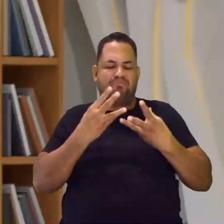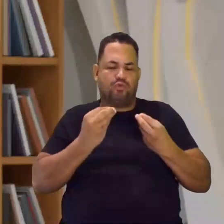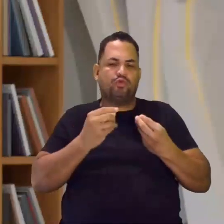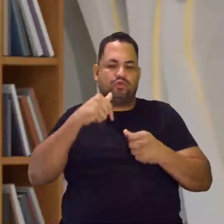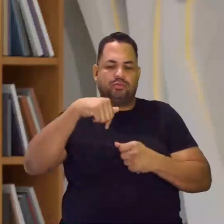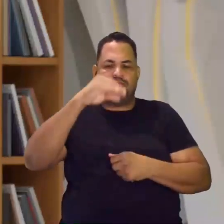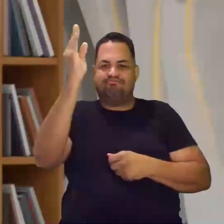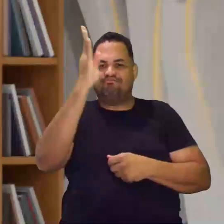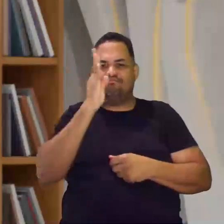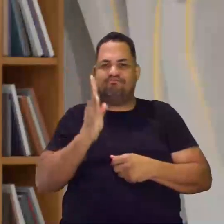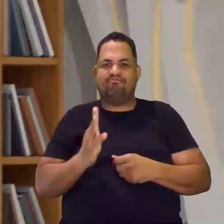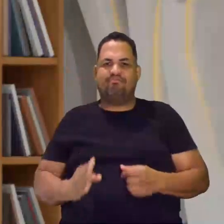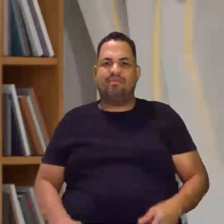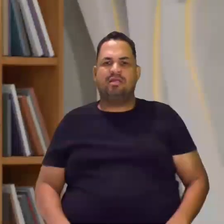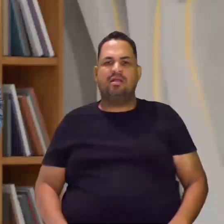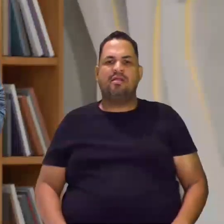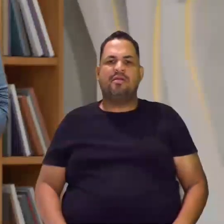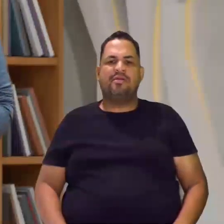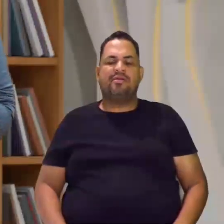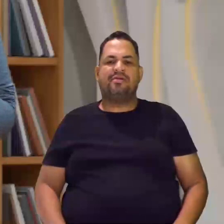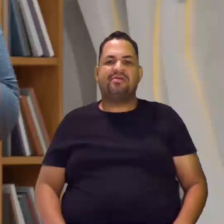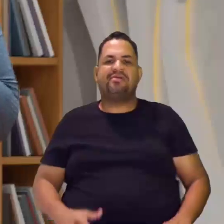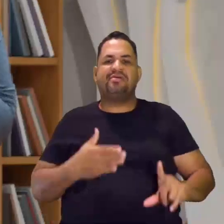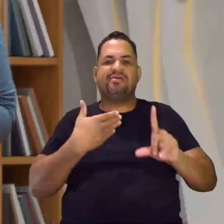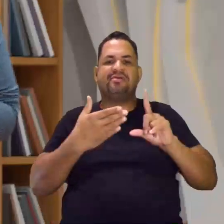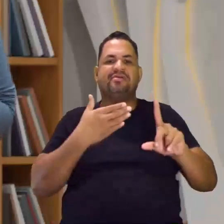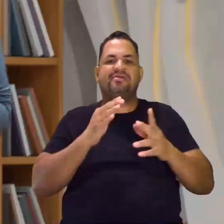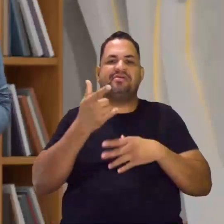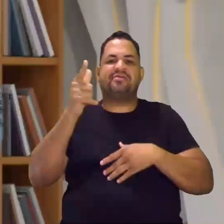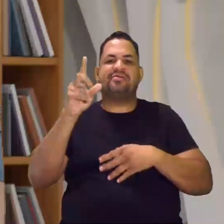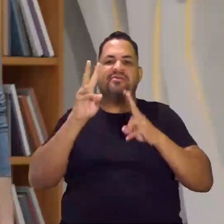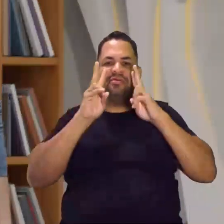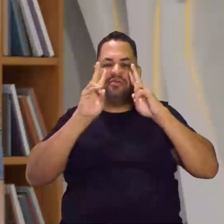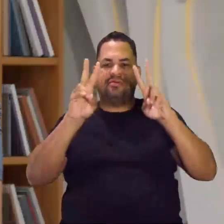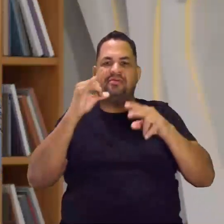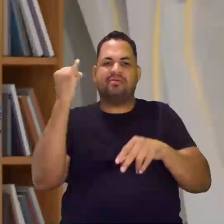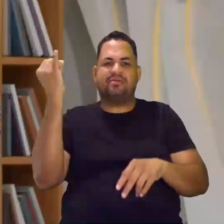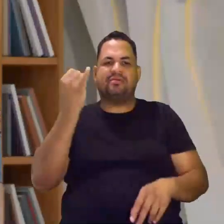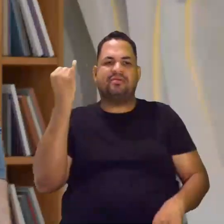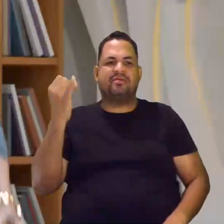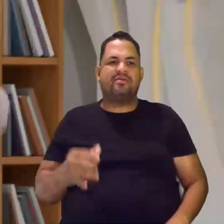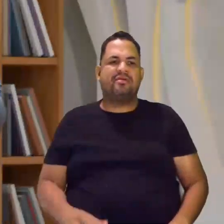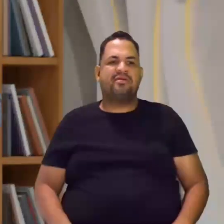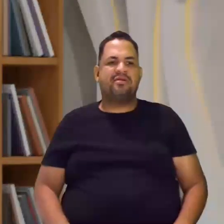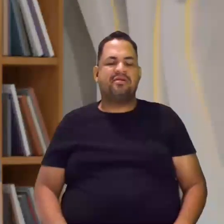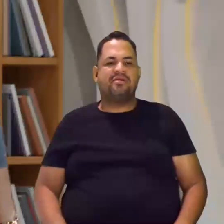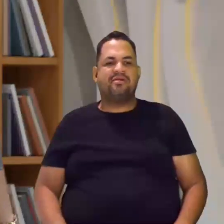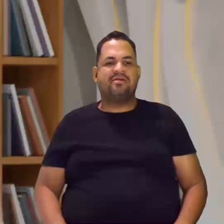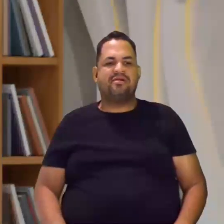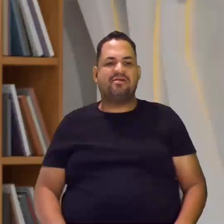no nosso Brasil. Então vamos ao quadro para a gente conhecer outra visão importante. E aí a gente